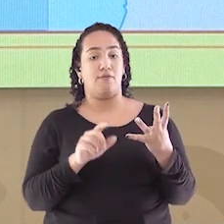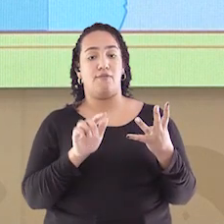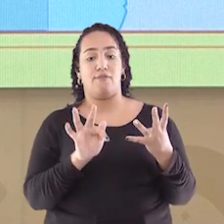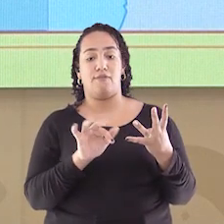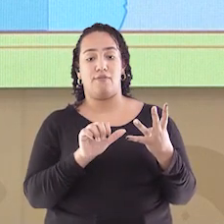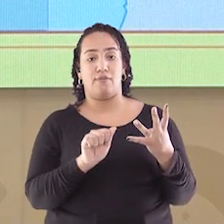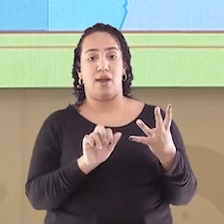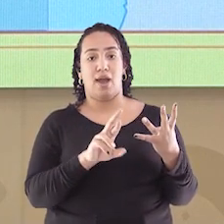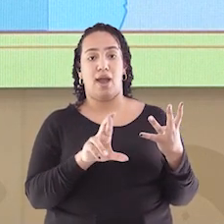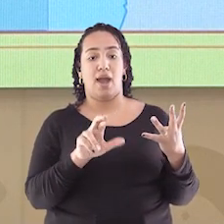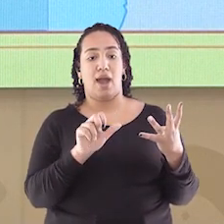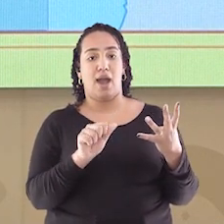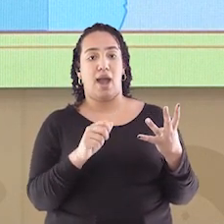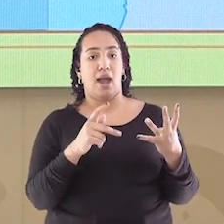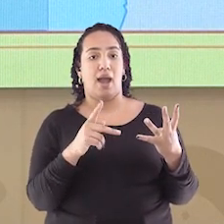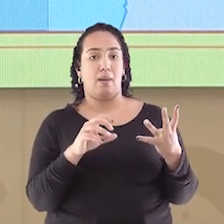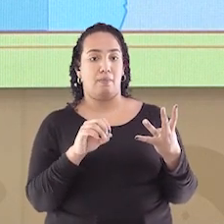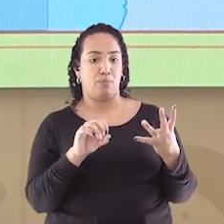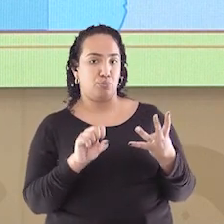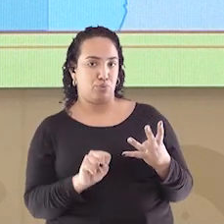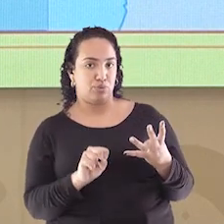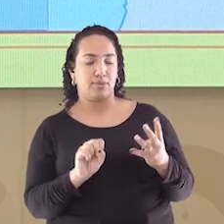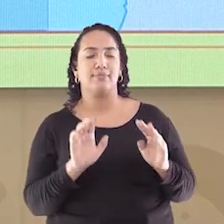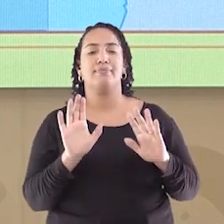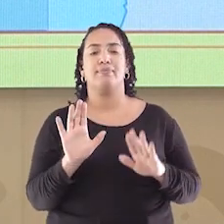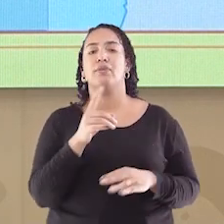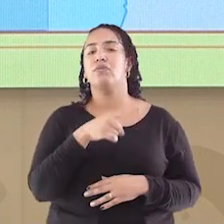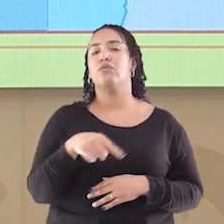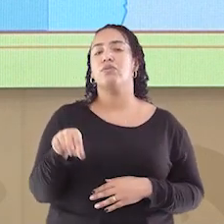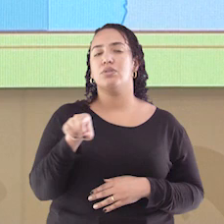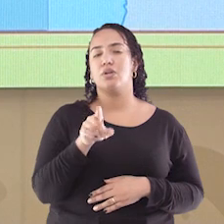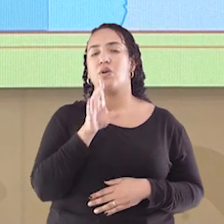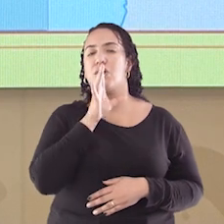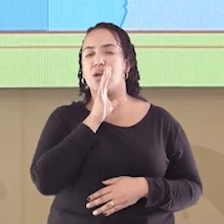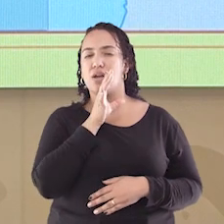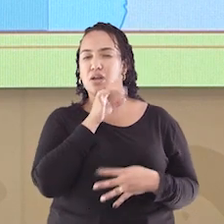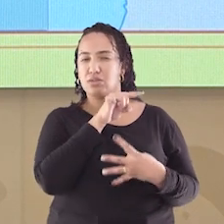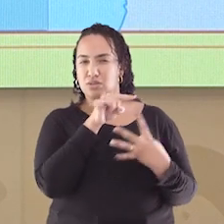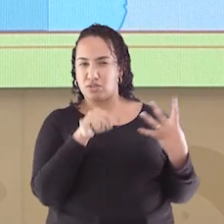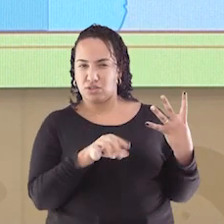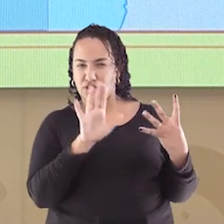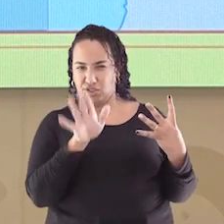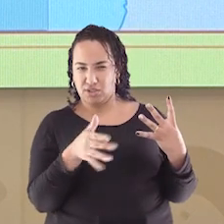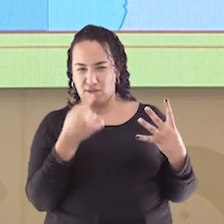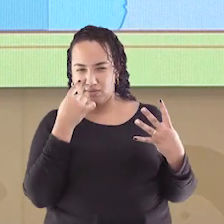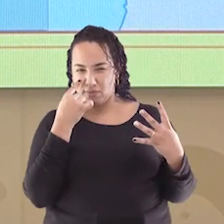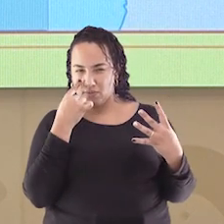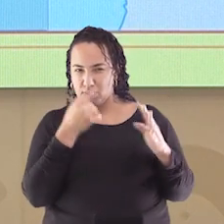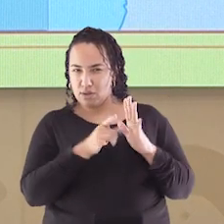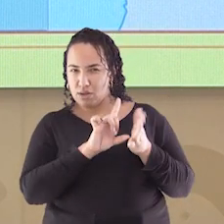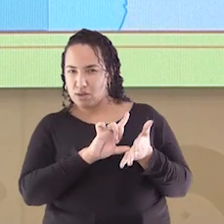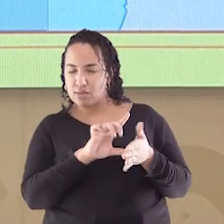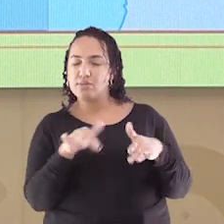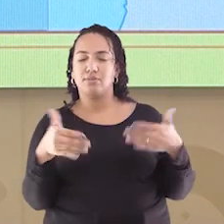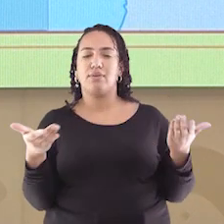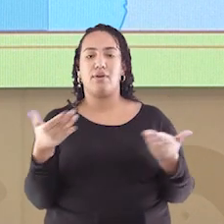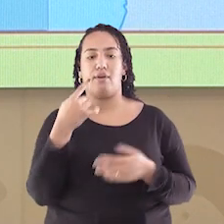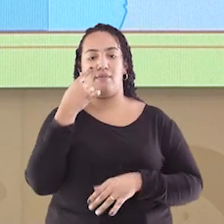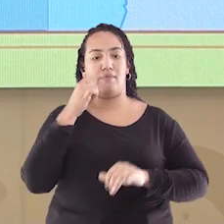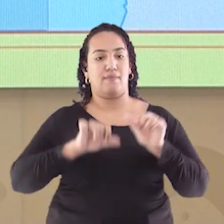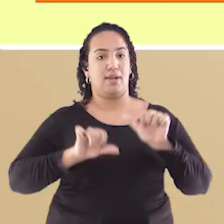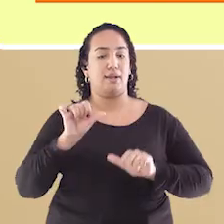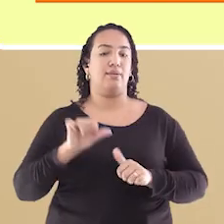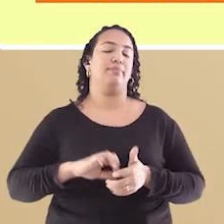Guerra dos Farrapos ou Farroupilha. Mas vocês conhecem algumas dessas revoltas? Já ouviram falar? Vamos dar uma